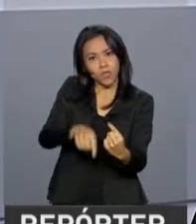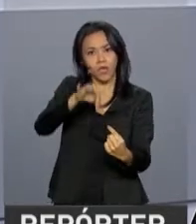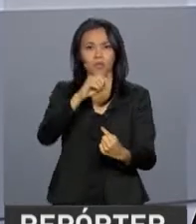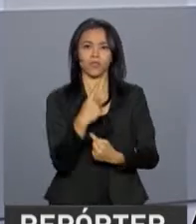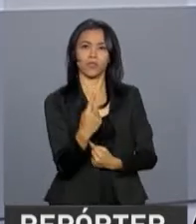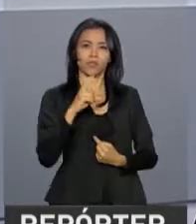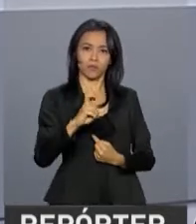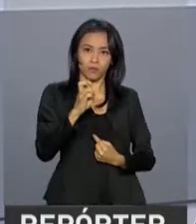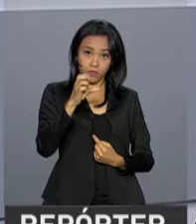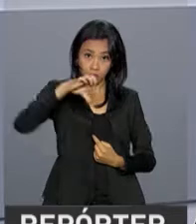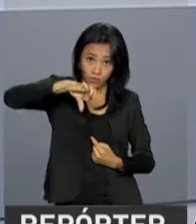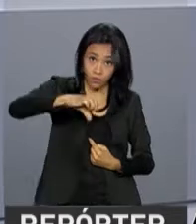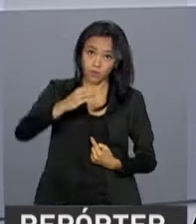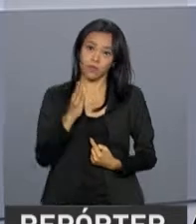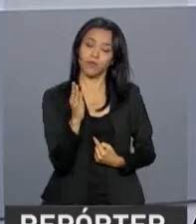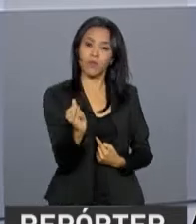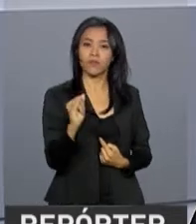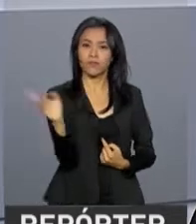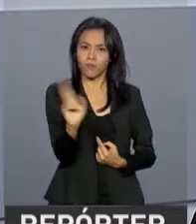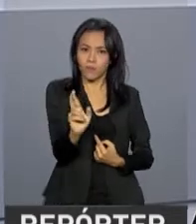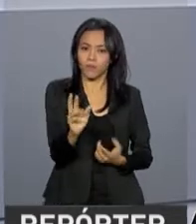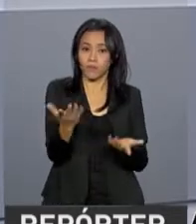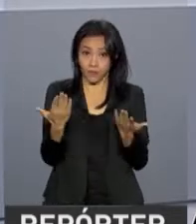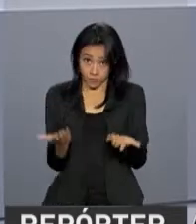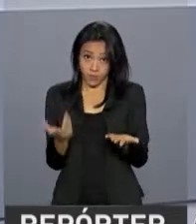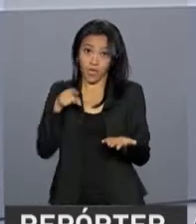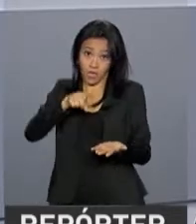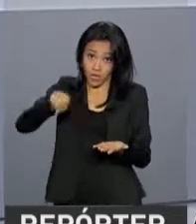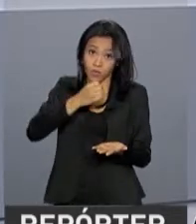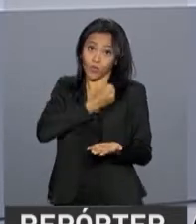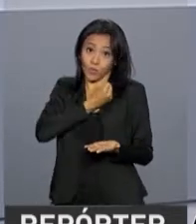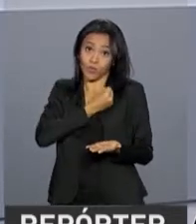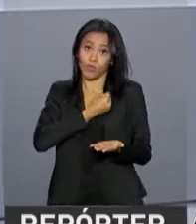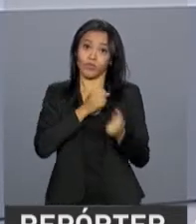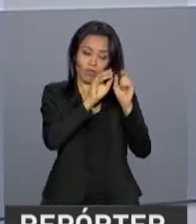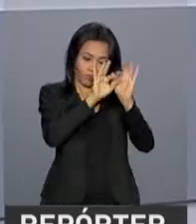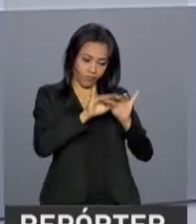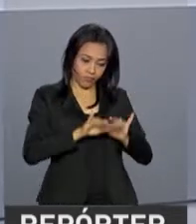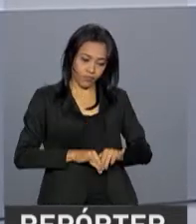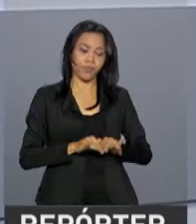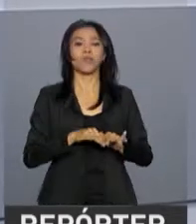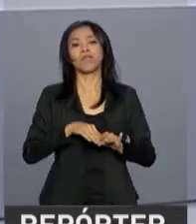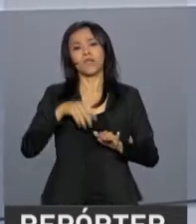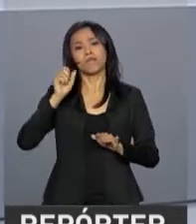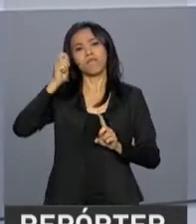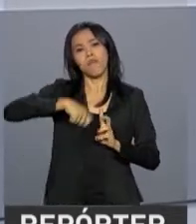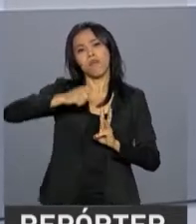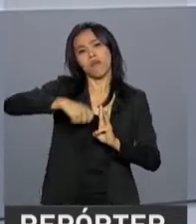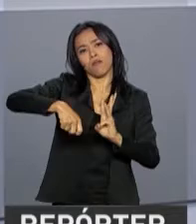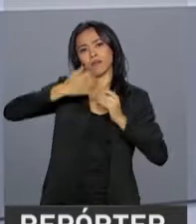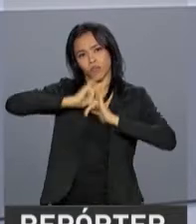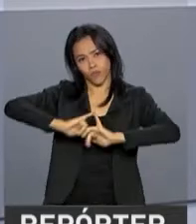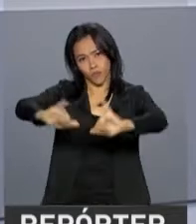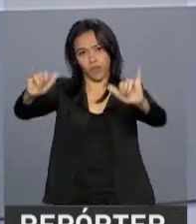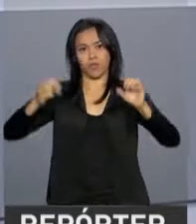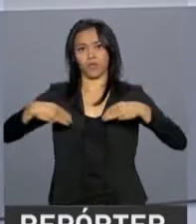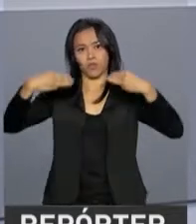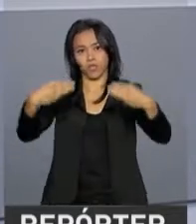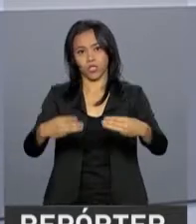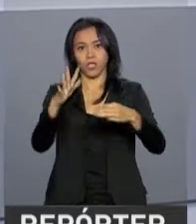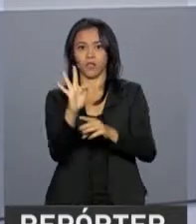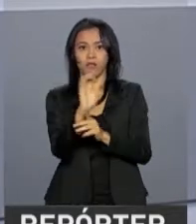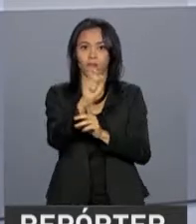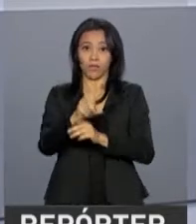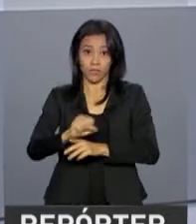de até 159 bilhões de reais os números estão no prisma fiscal divulgado mensalmente pelo ministério da fazenda o governo